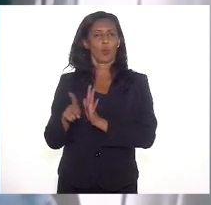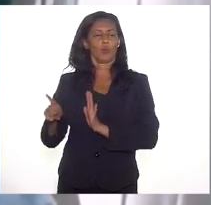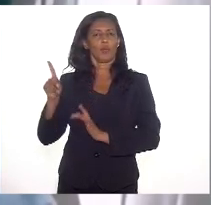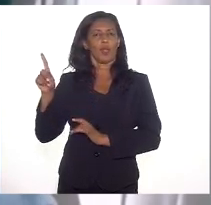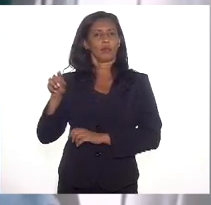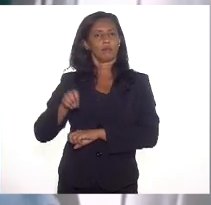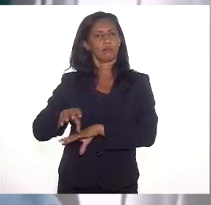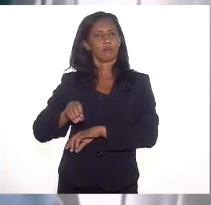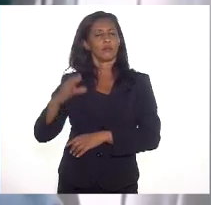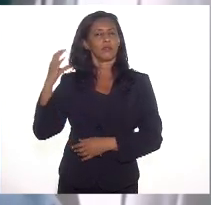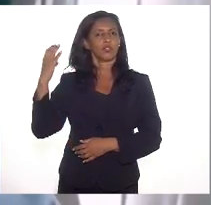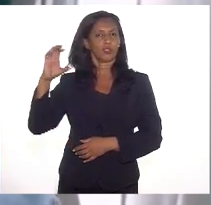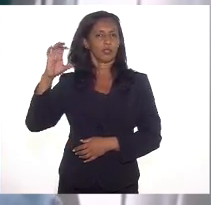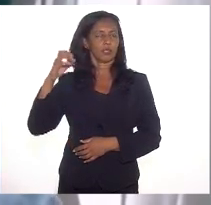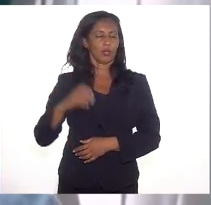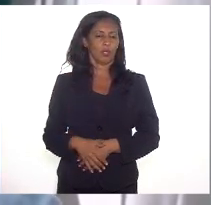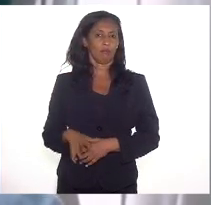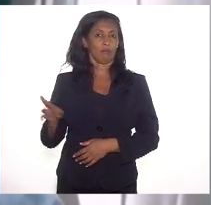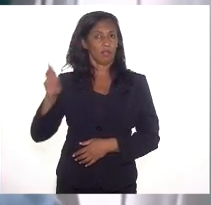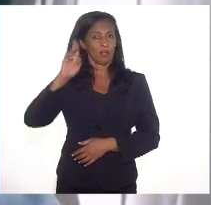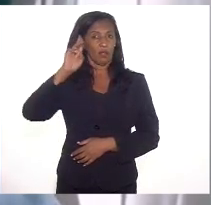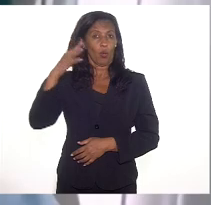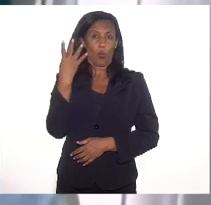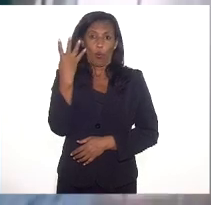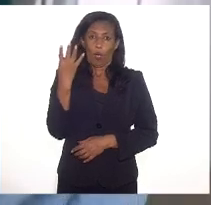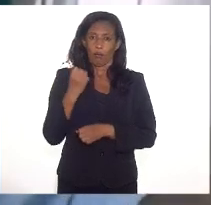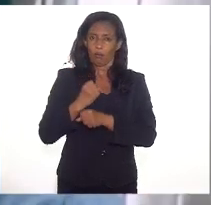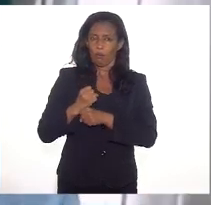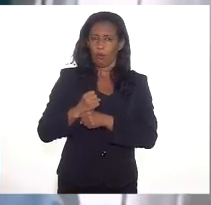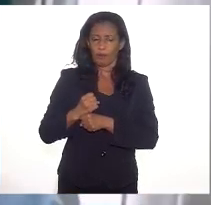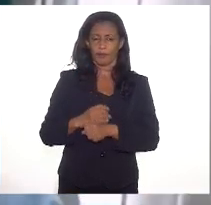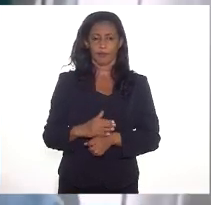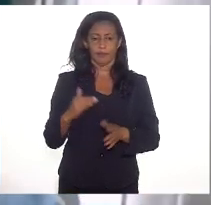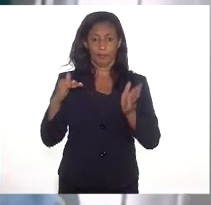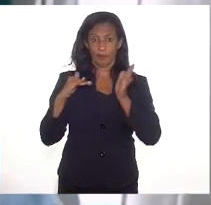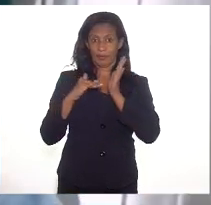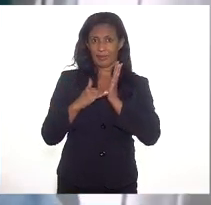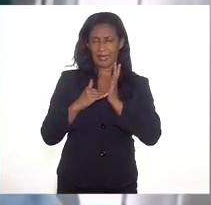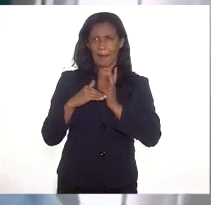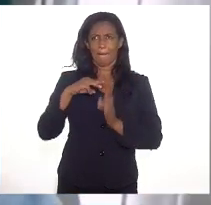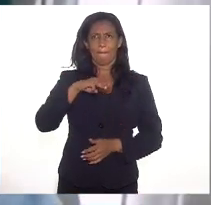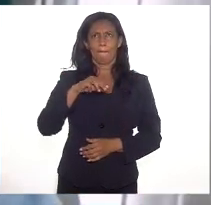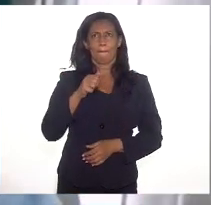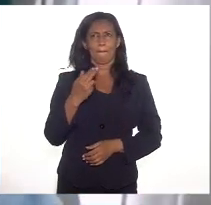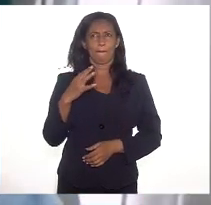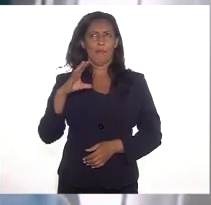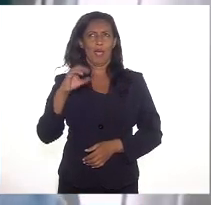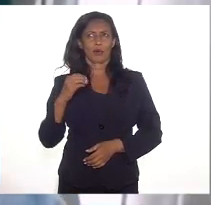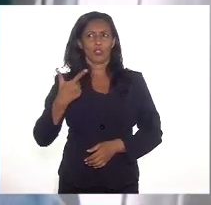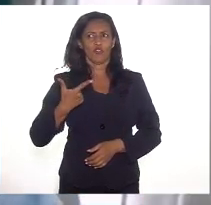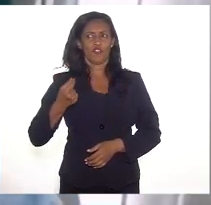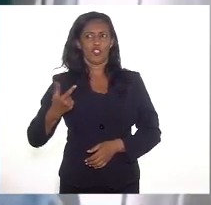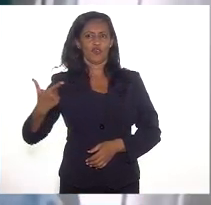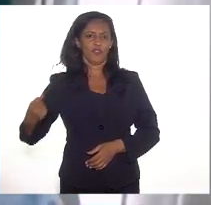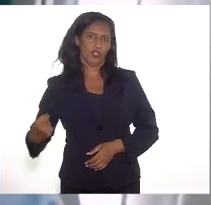ele comandou por 4 anos, até março de 2020. O